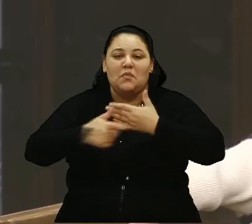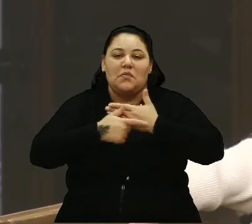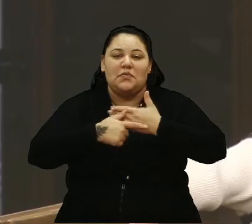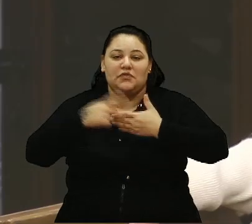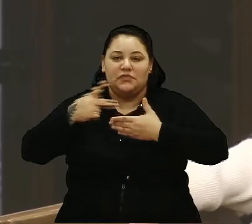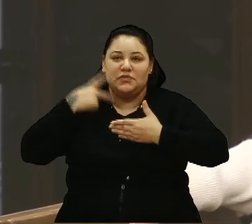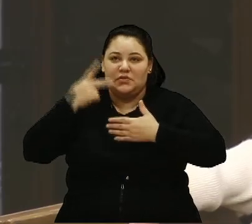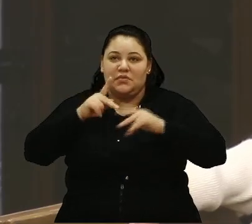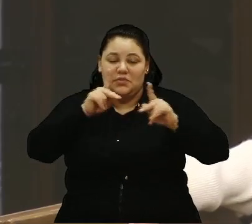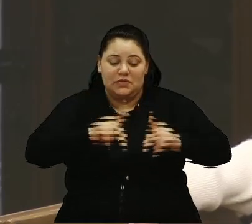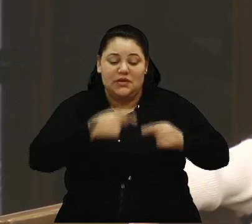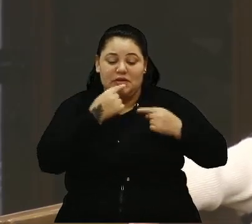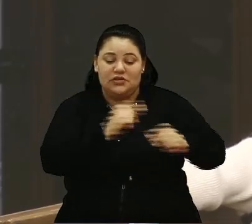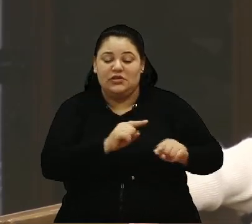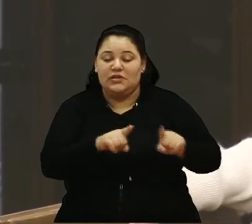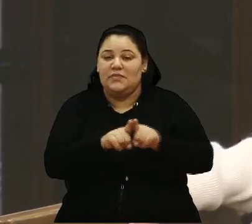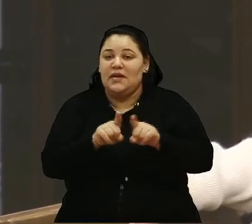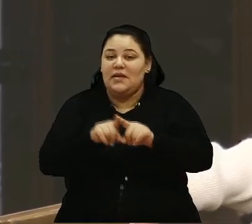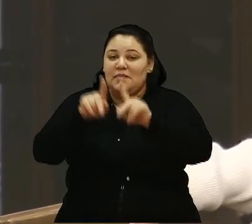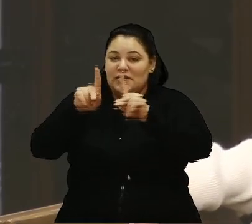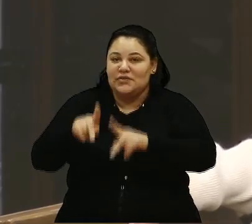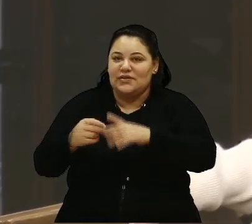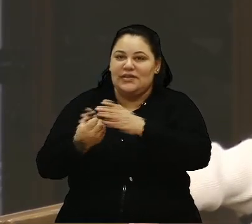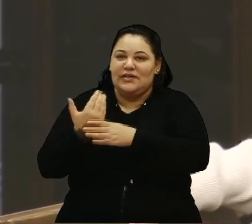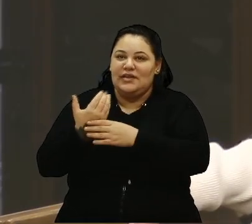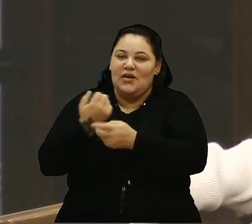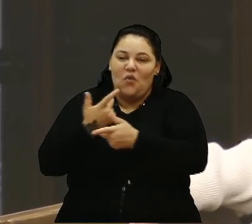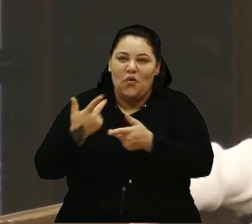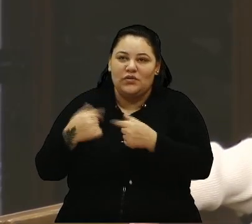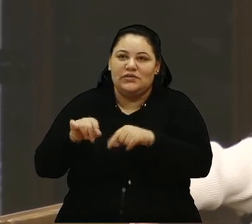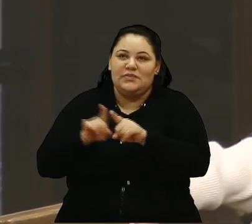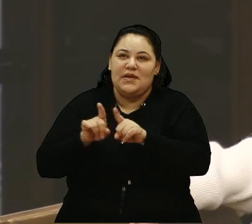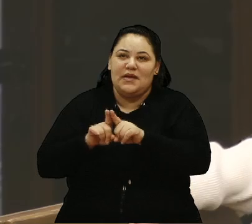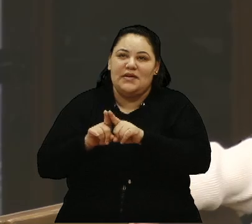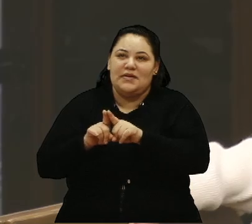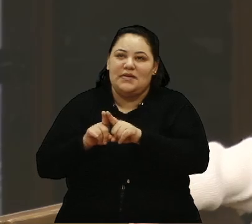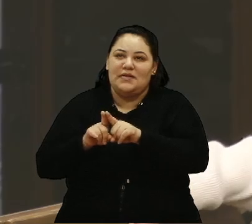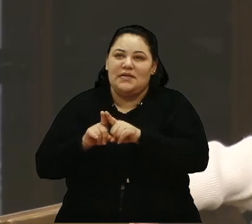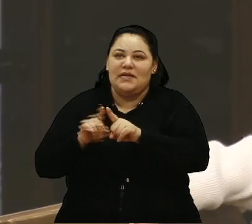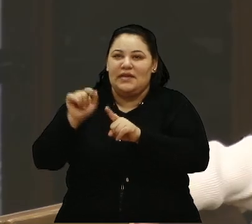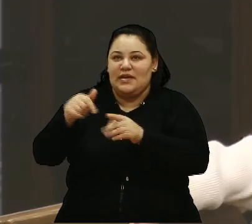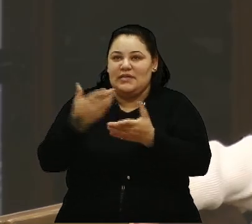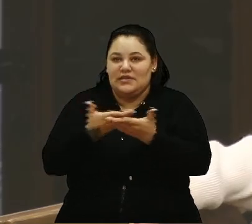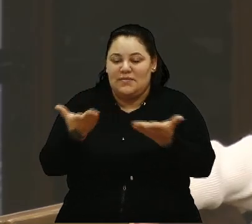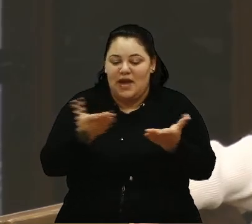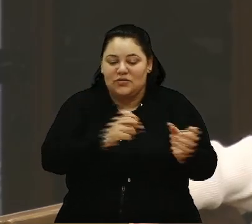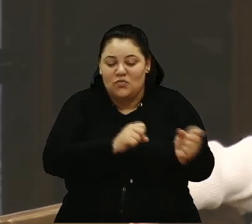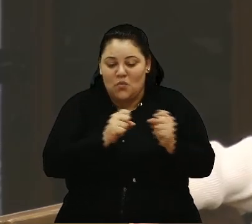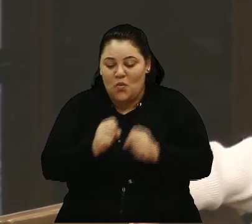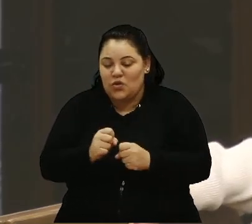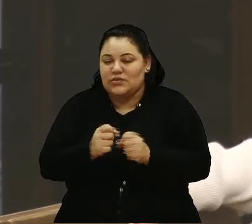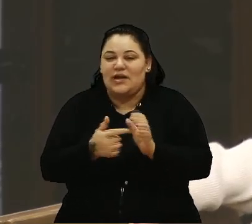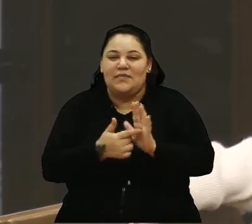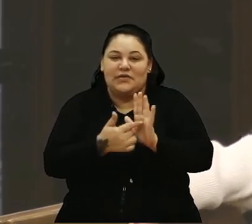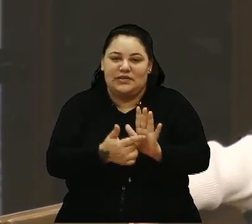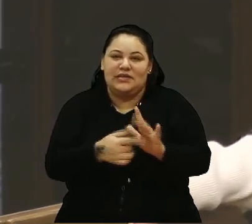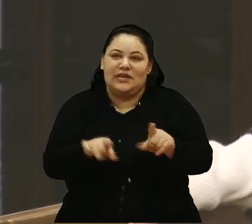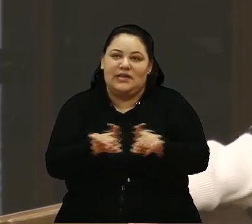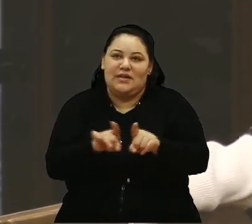que critica, enquanto pessoa que cria. Então, que esse espaço possa apresentar